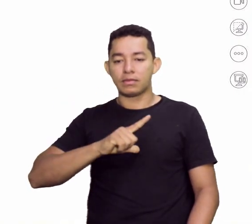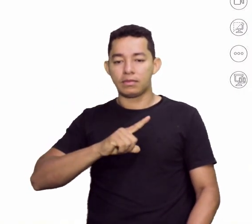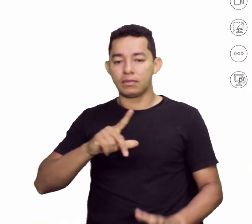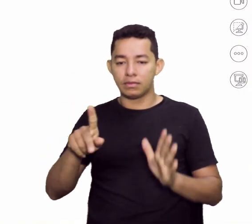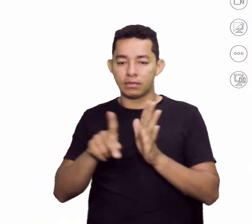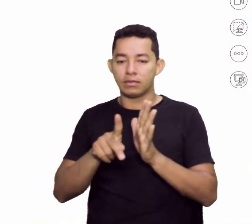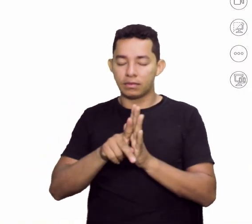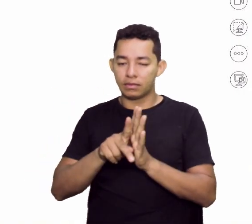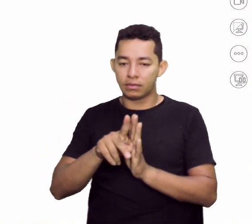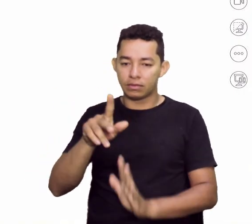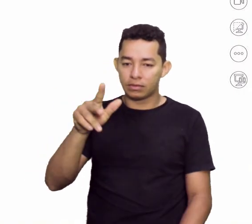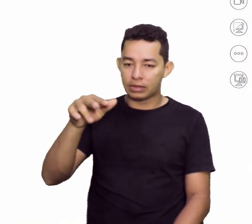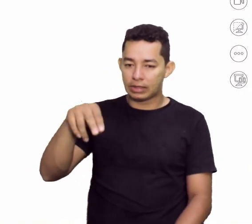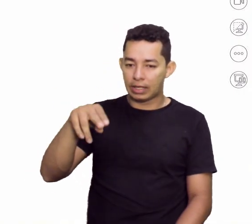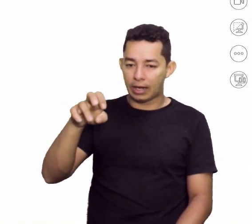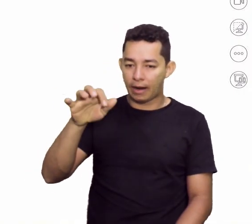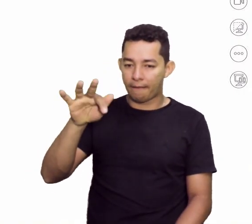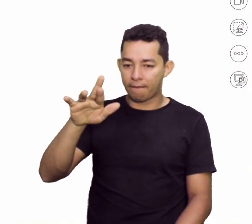Nefermaat,